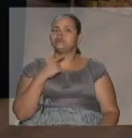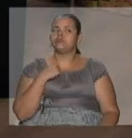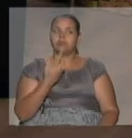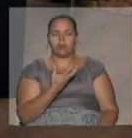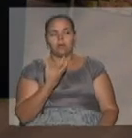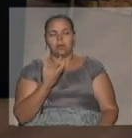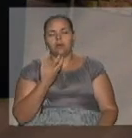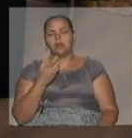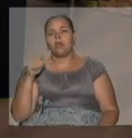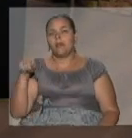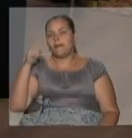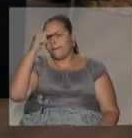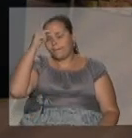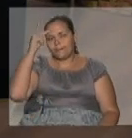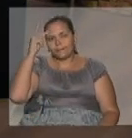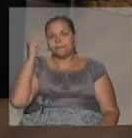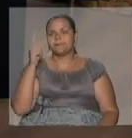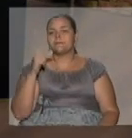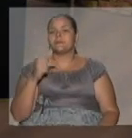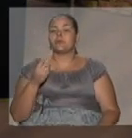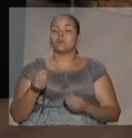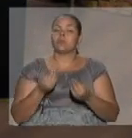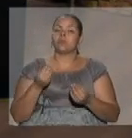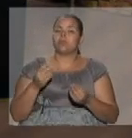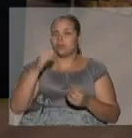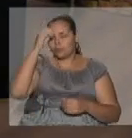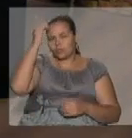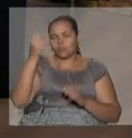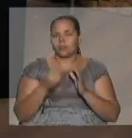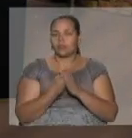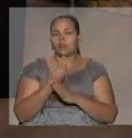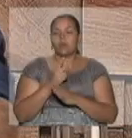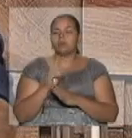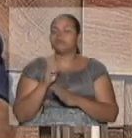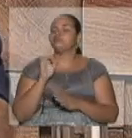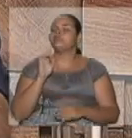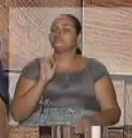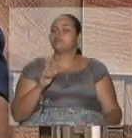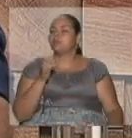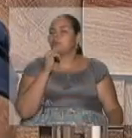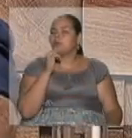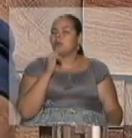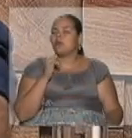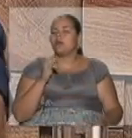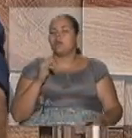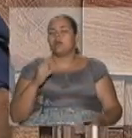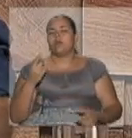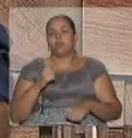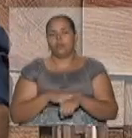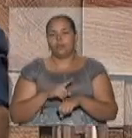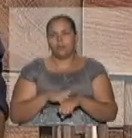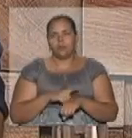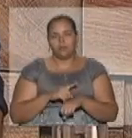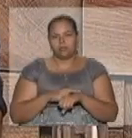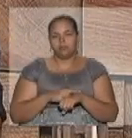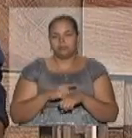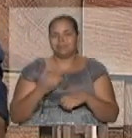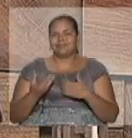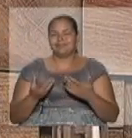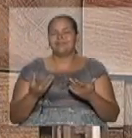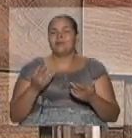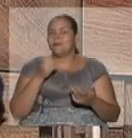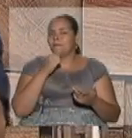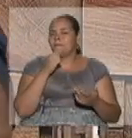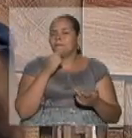Sabe o que quer, e é uma pessoa que, como todo criador, não seguia muito também em determinados momentos pela lógica. É